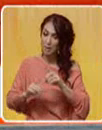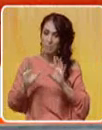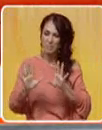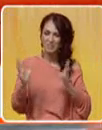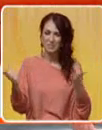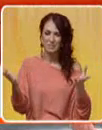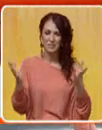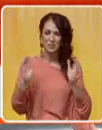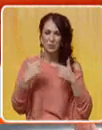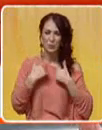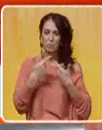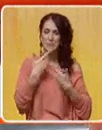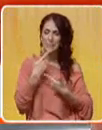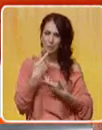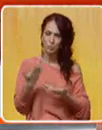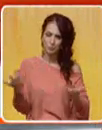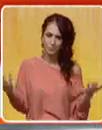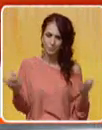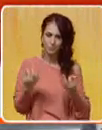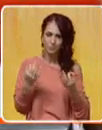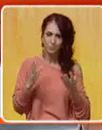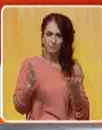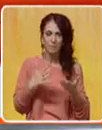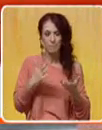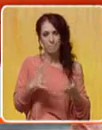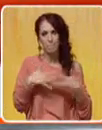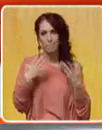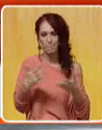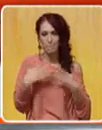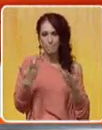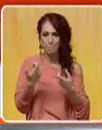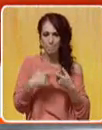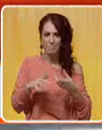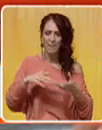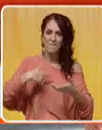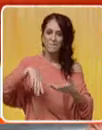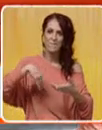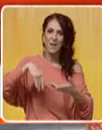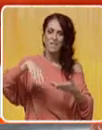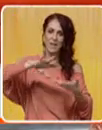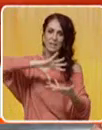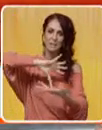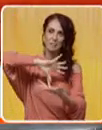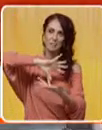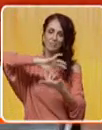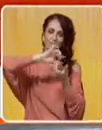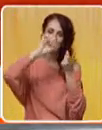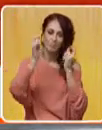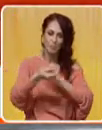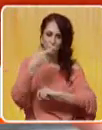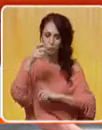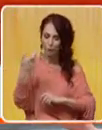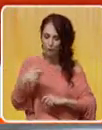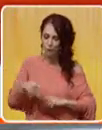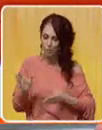mas pronto eu compreendo que e as coisas vão levar uma volta uma volta e que um reformado não